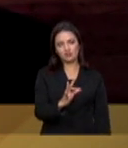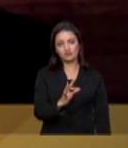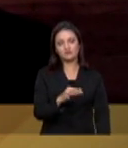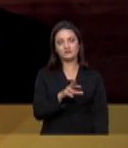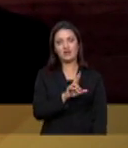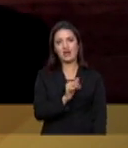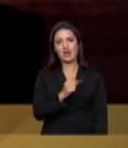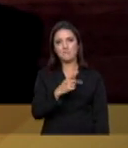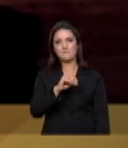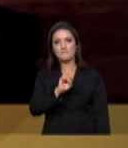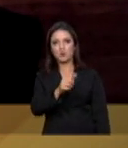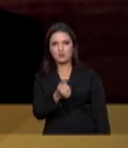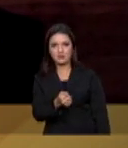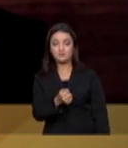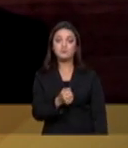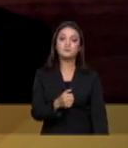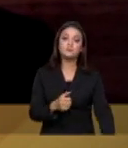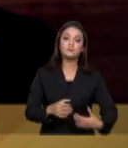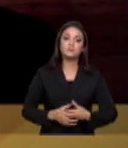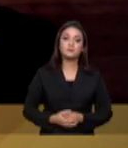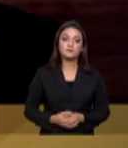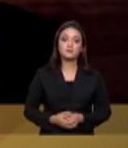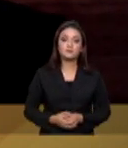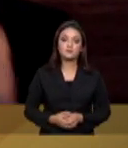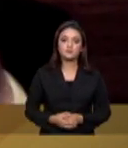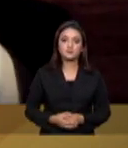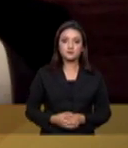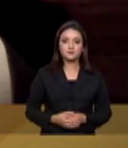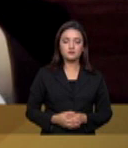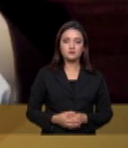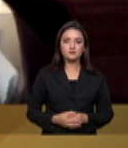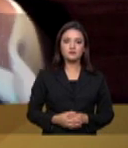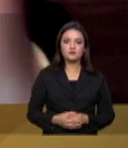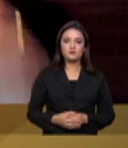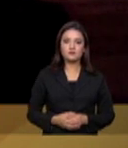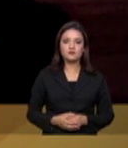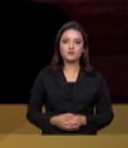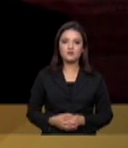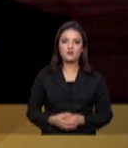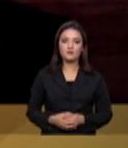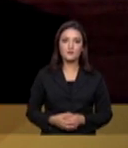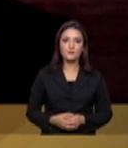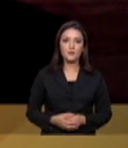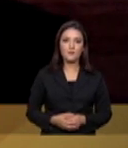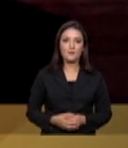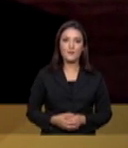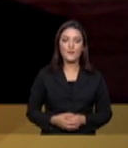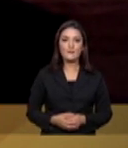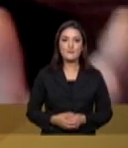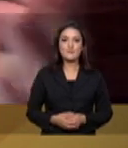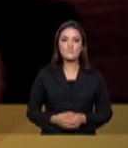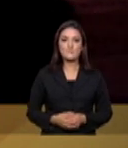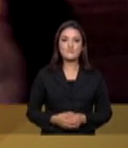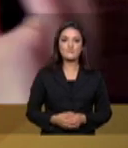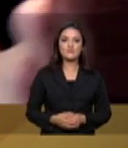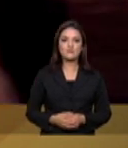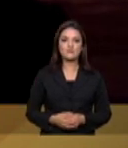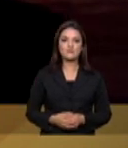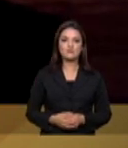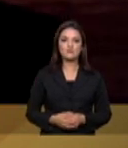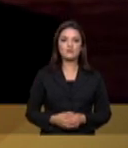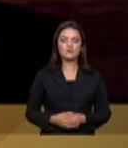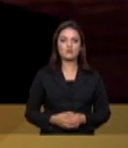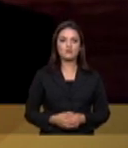3388 comum nos lembramos durante os anos um